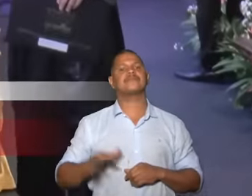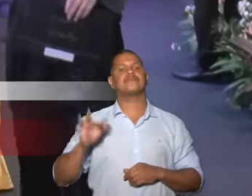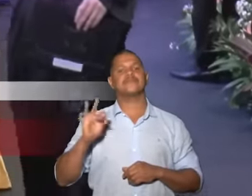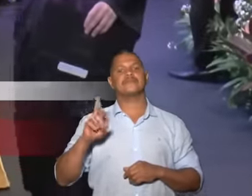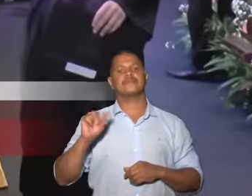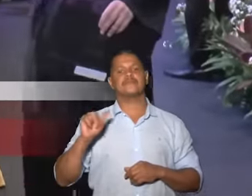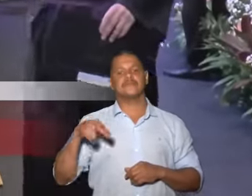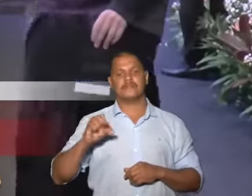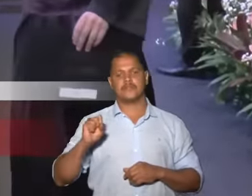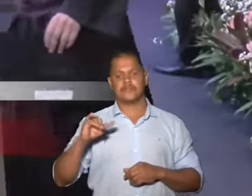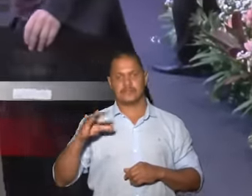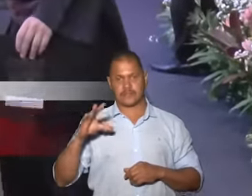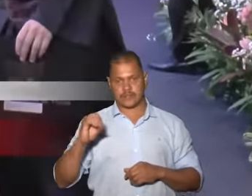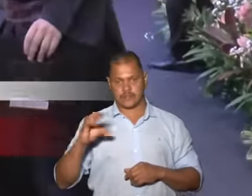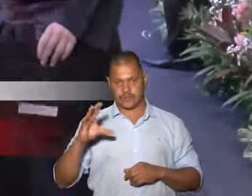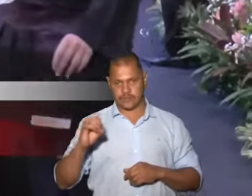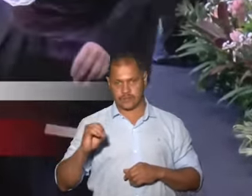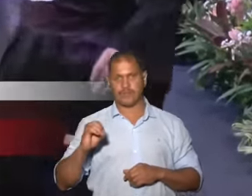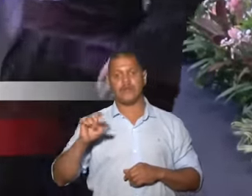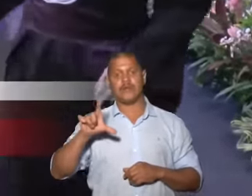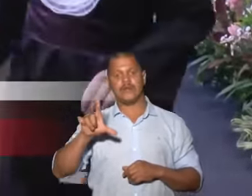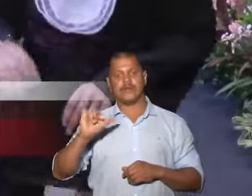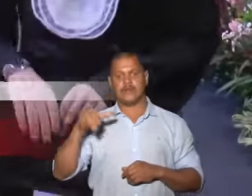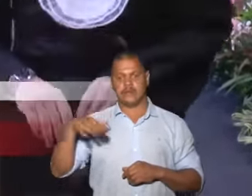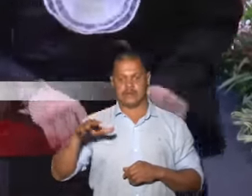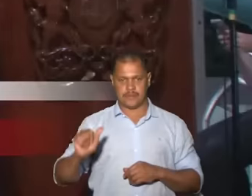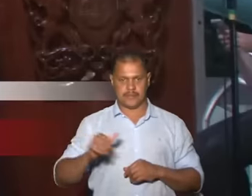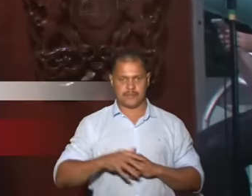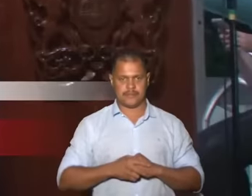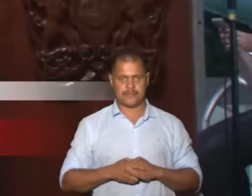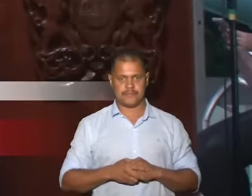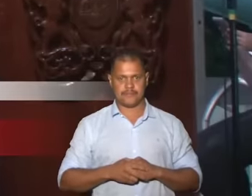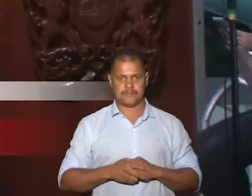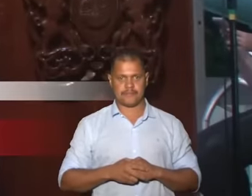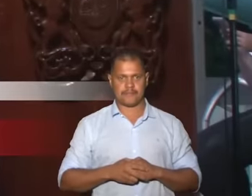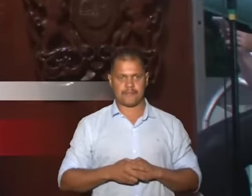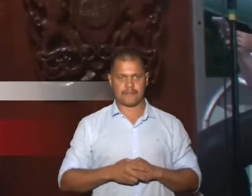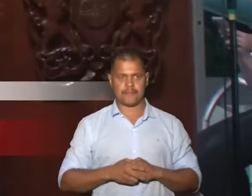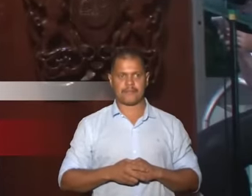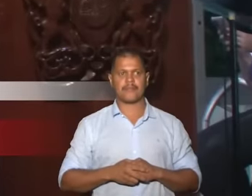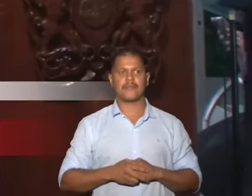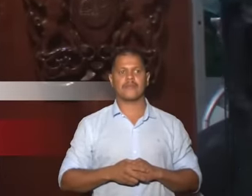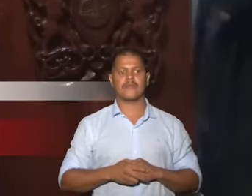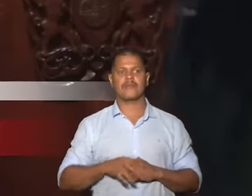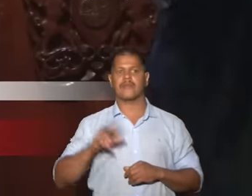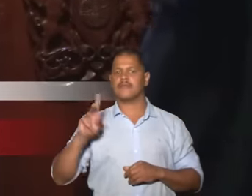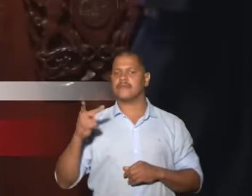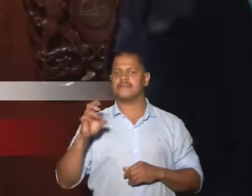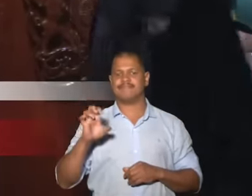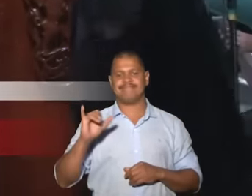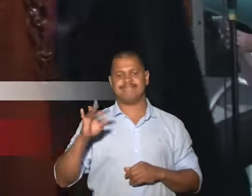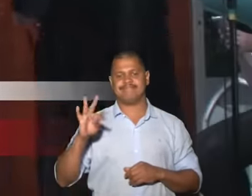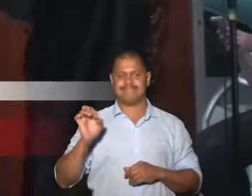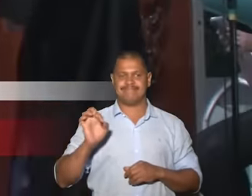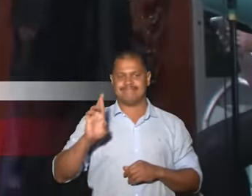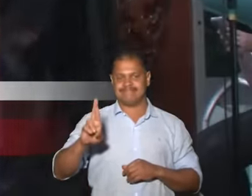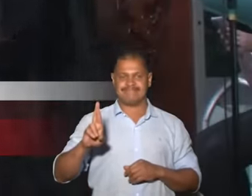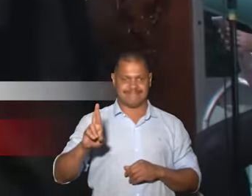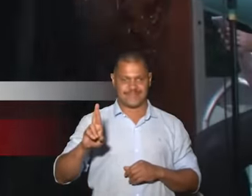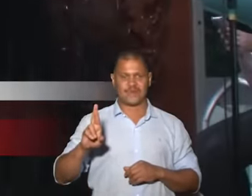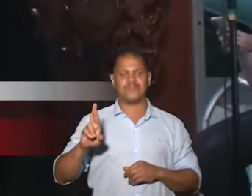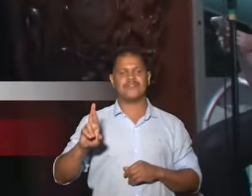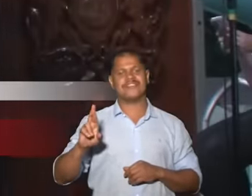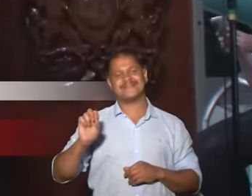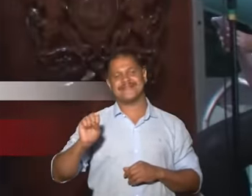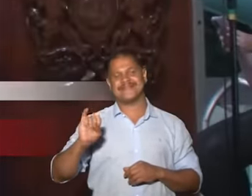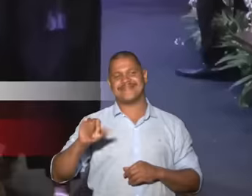Francisco Lima Nascimento. Heitor Alípio Souza